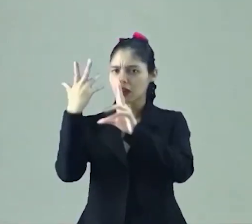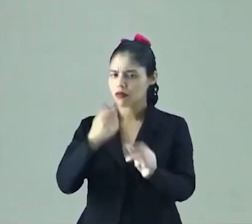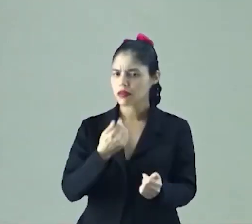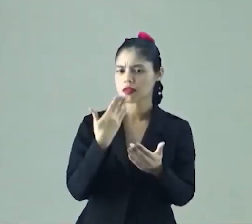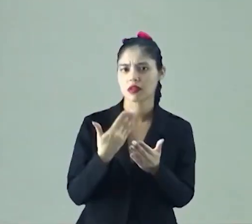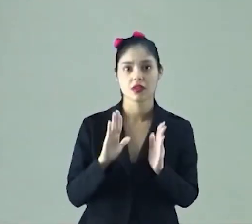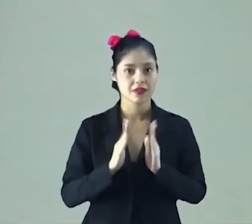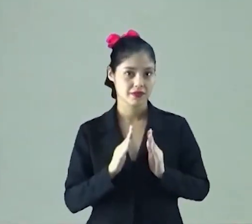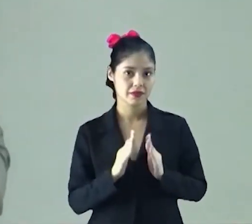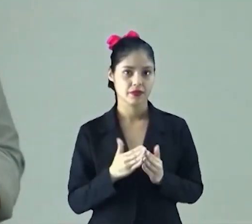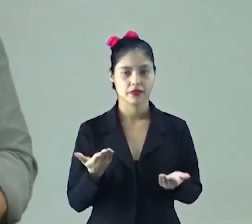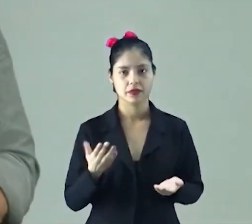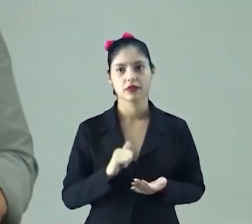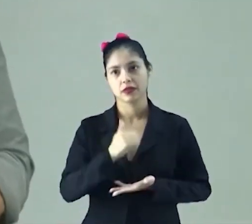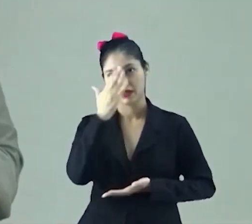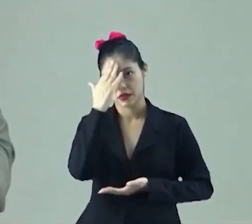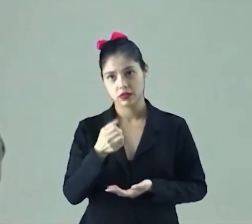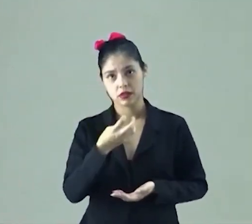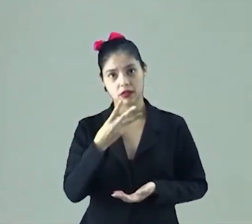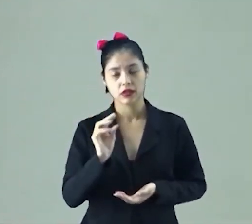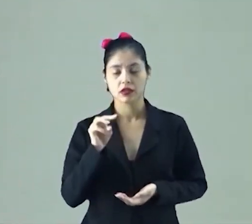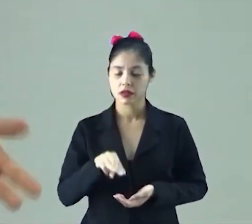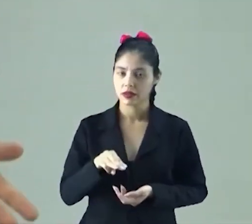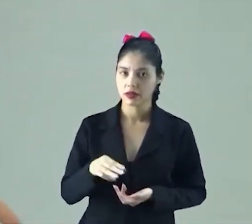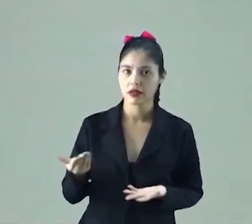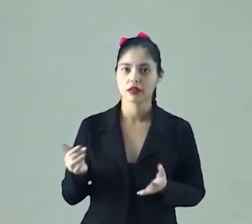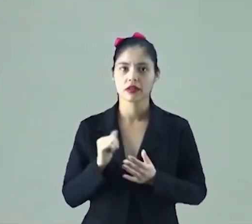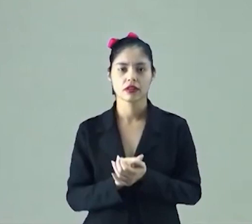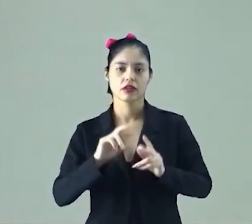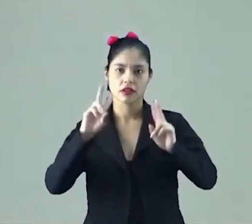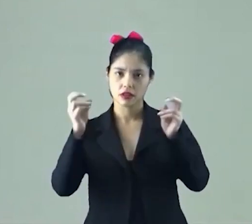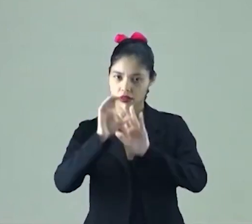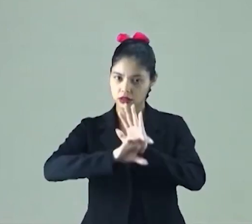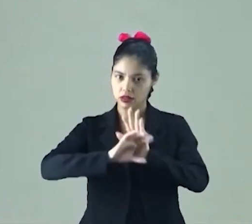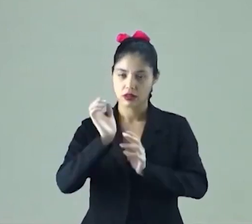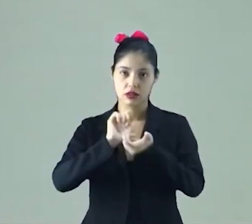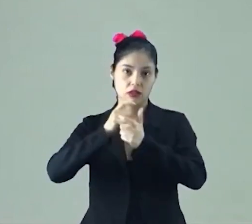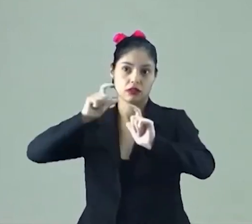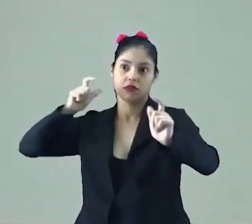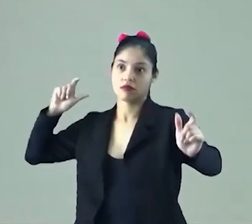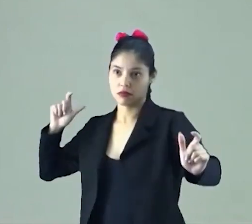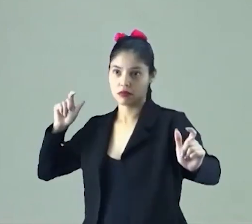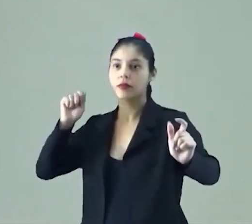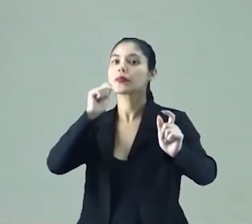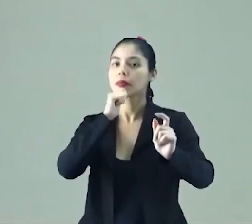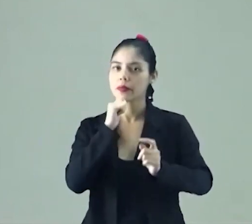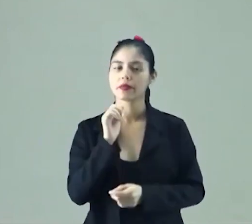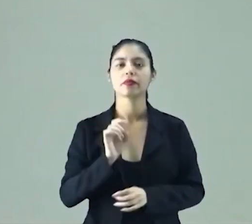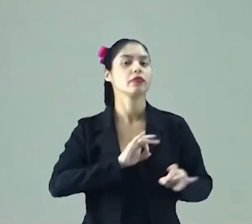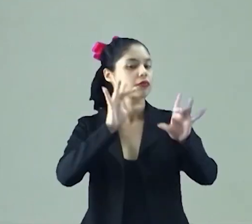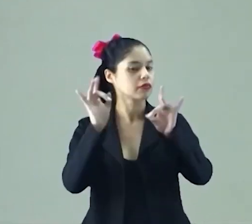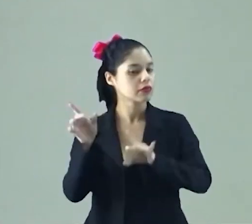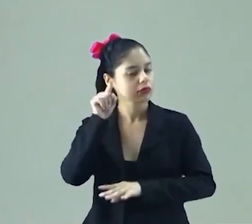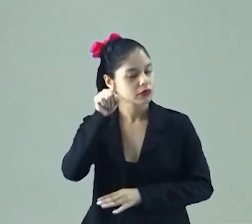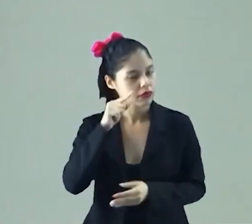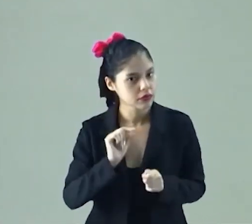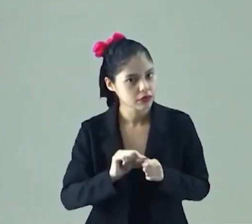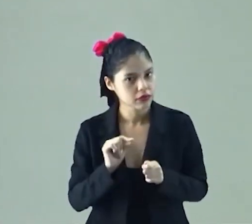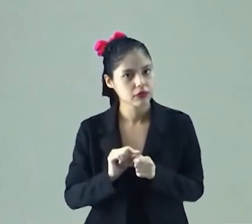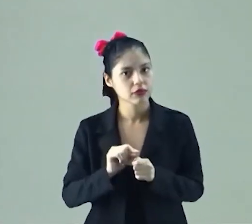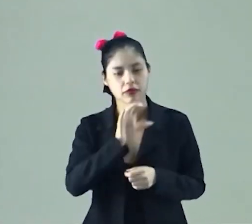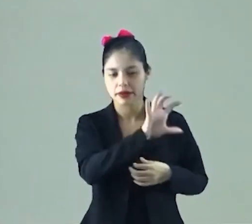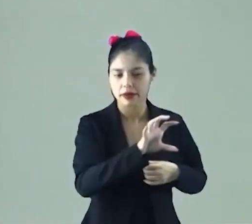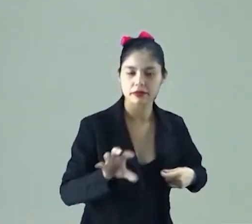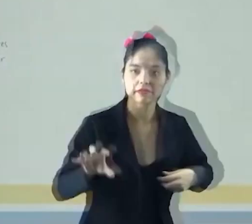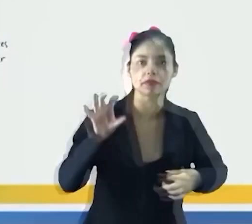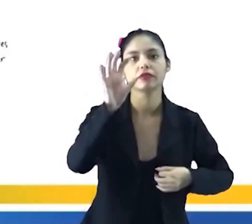isso em casa, não dá tempo, né? Vocês sabem que a gente só tem 30 minutos para abordar um conteúdo que é muito extenso, então fica a dica para você fazer o seu mapa